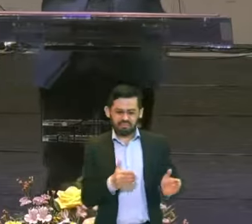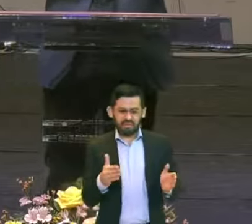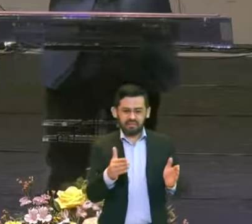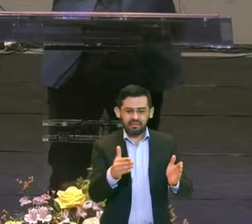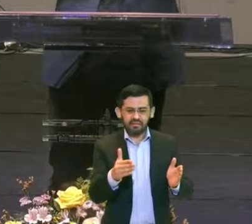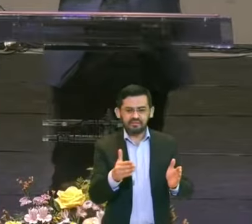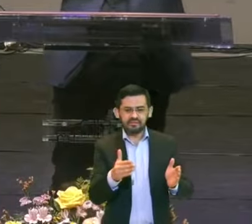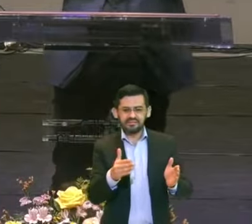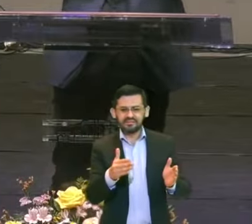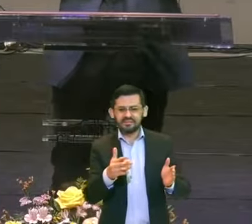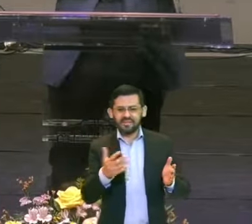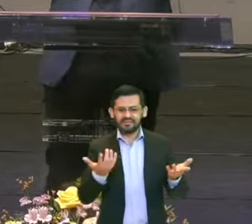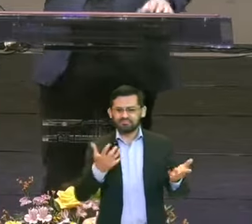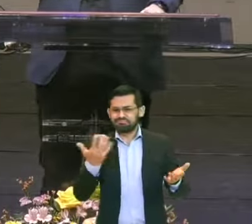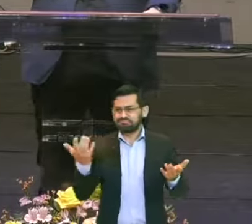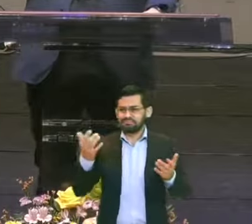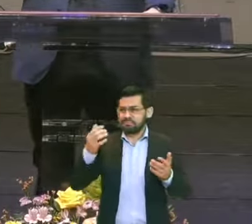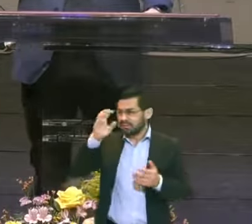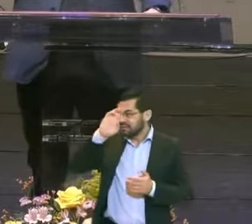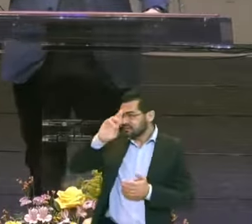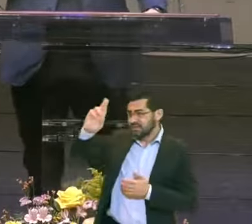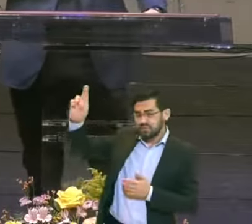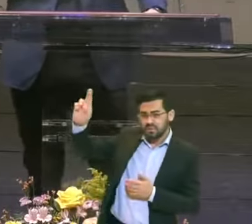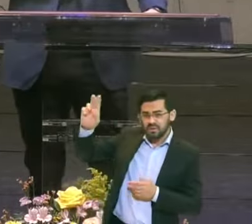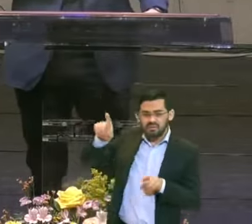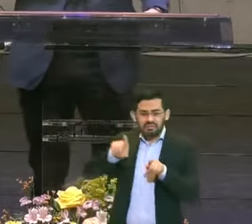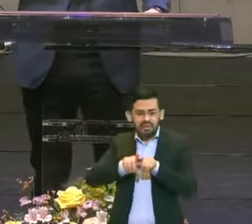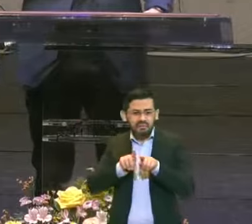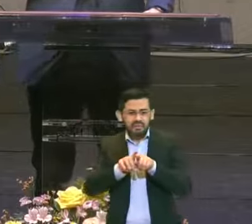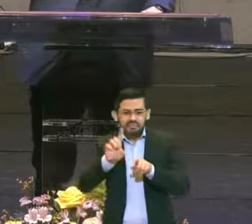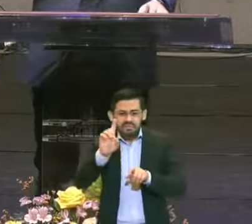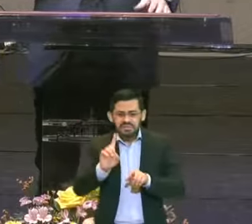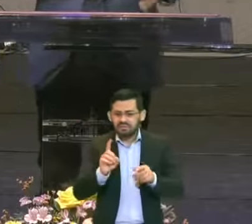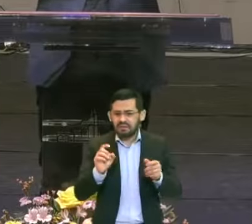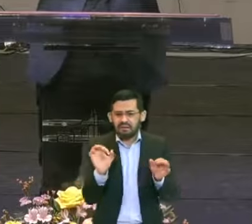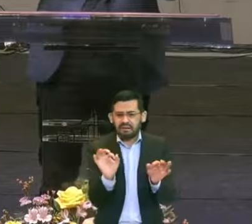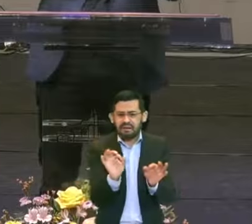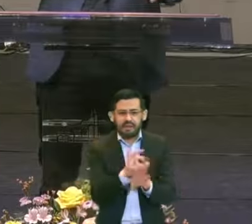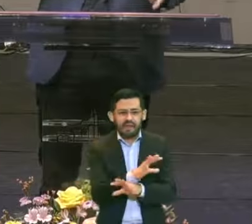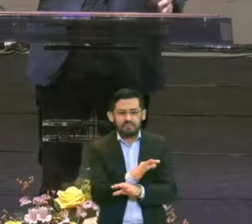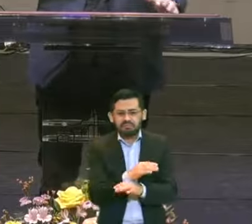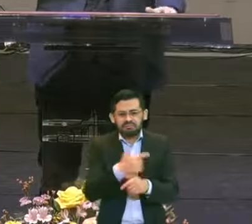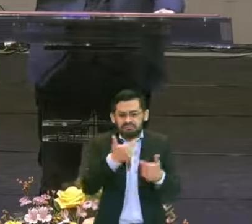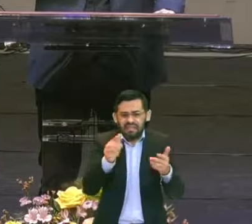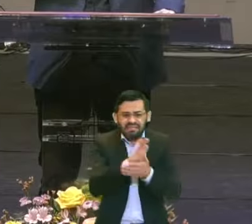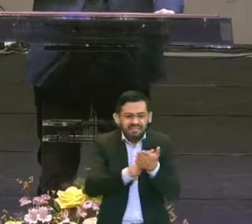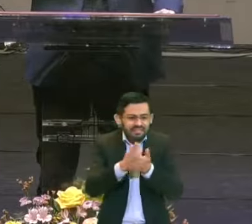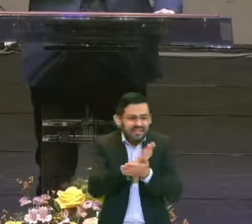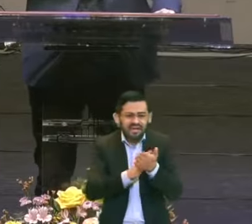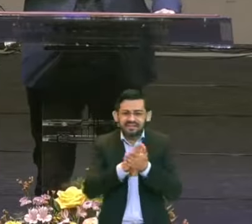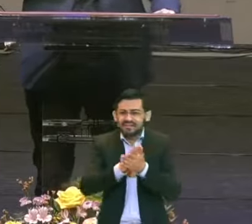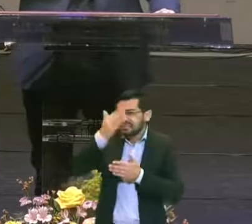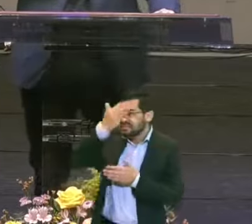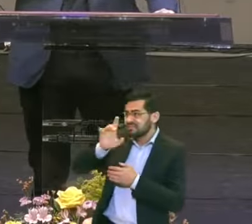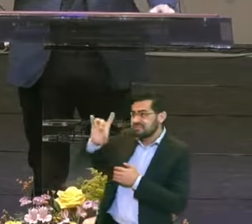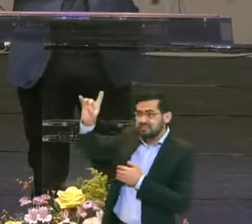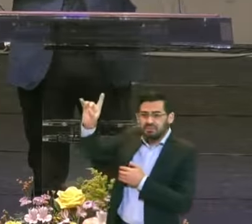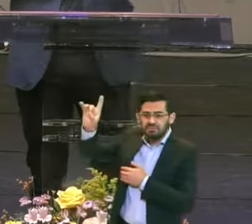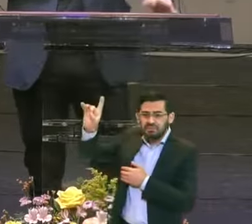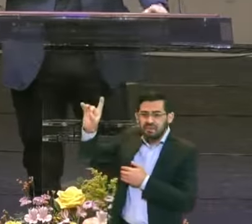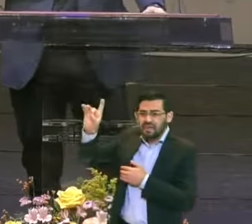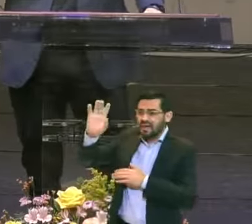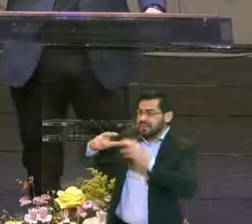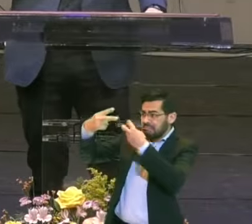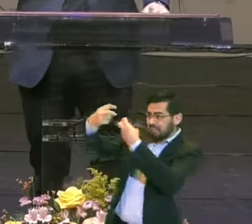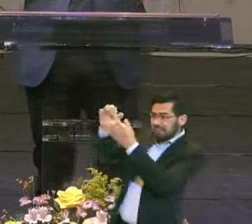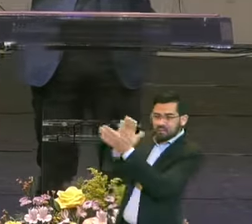está encoberto ao Senhor, e o meu direito passa desapercebido ao meu Deus? Será